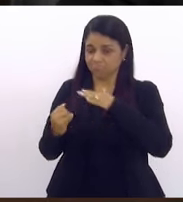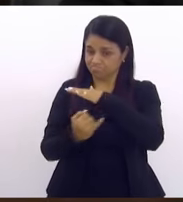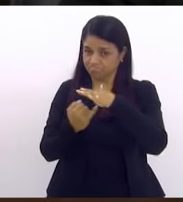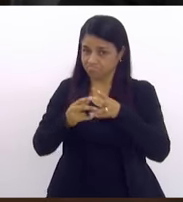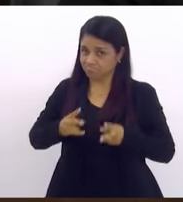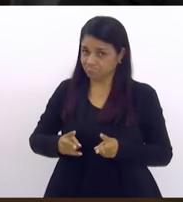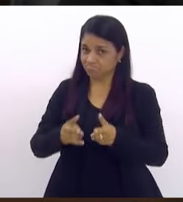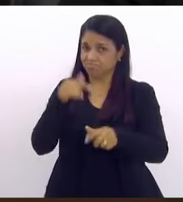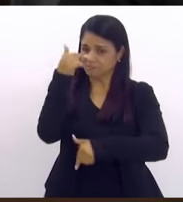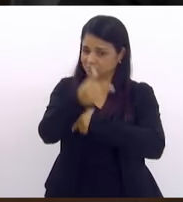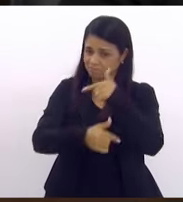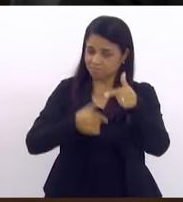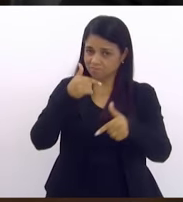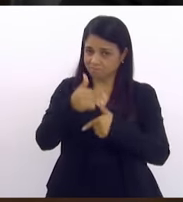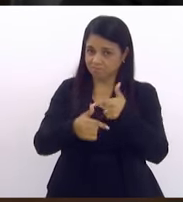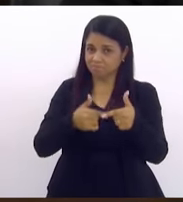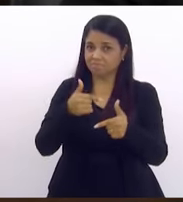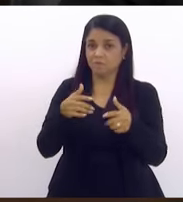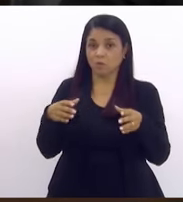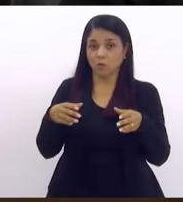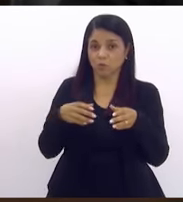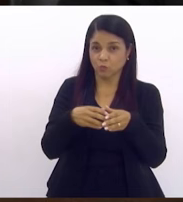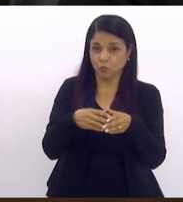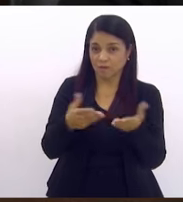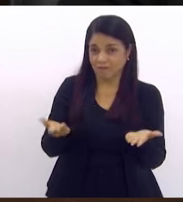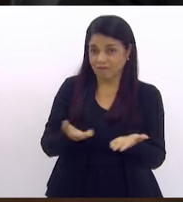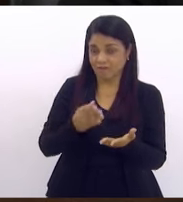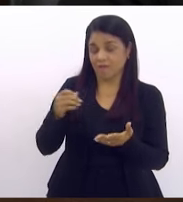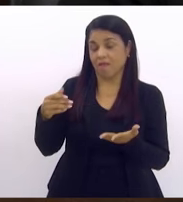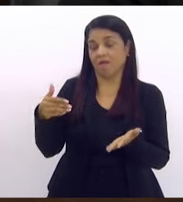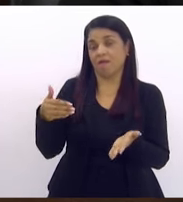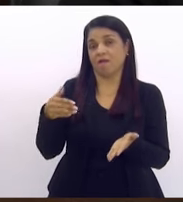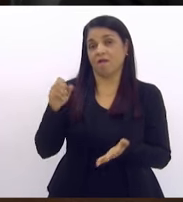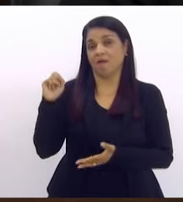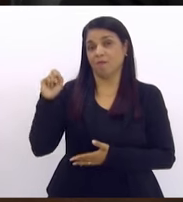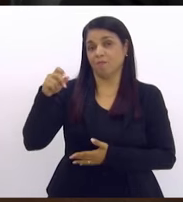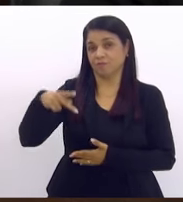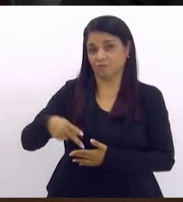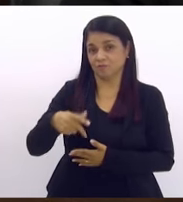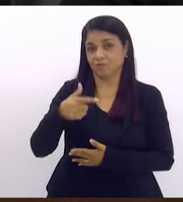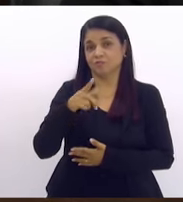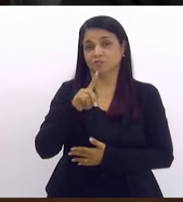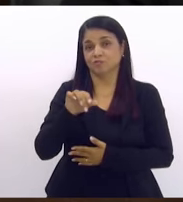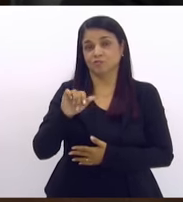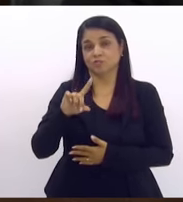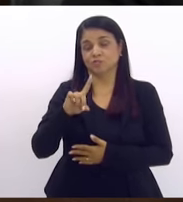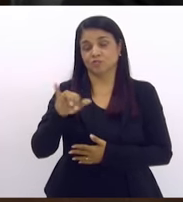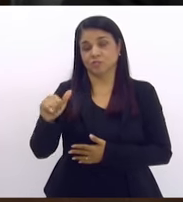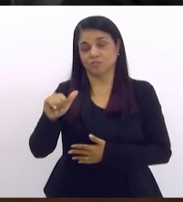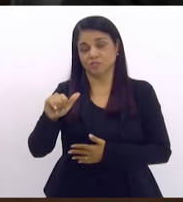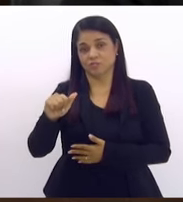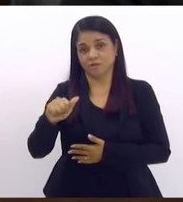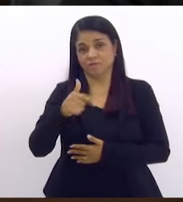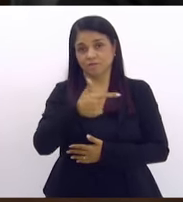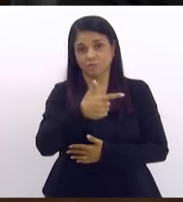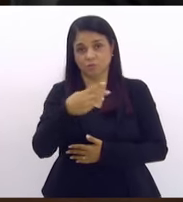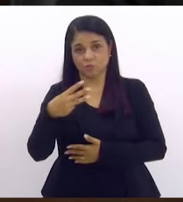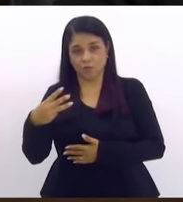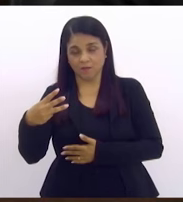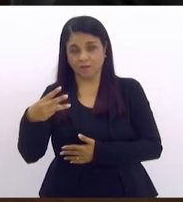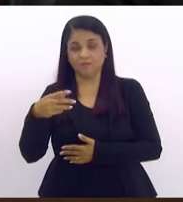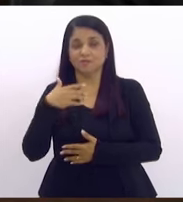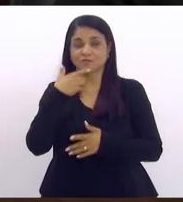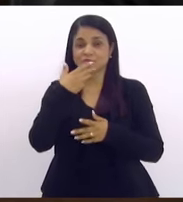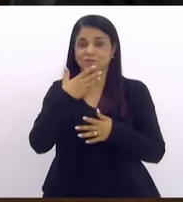cumulou o trabalho desenvolvido na turma até a data da sua aposentadoria 24 de dezembro de 2020 2 até aqui